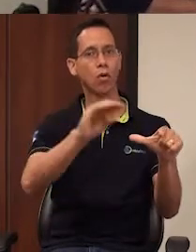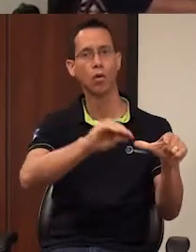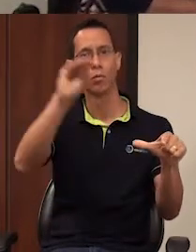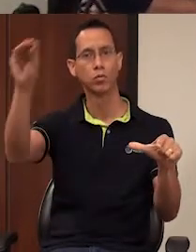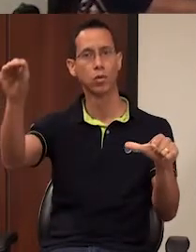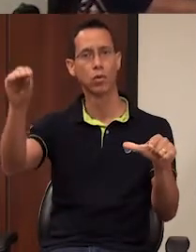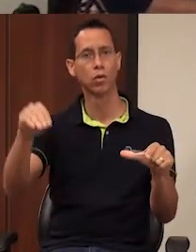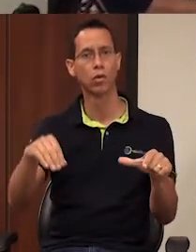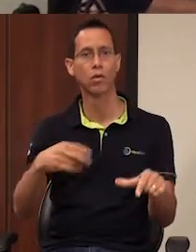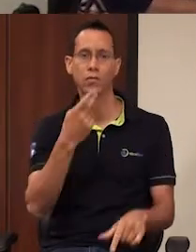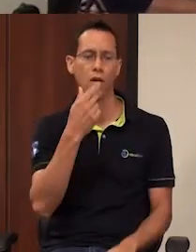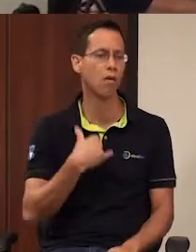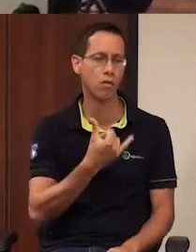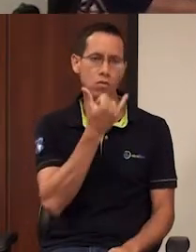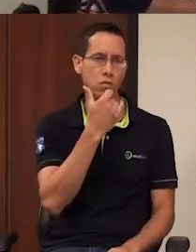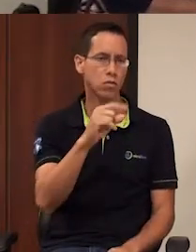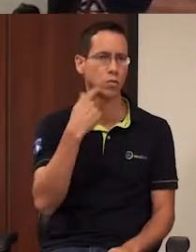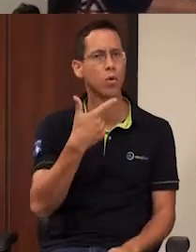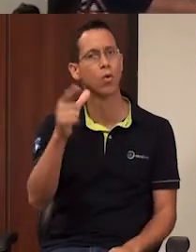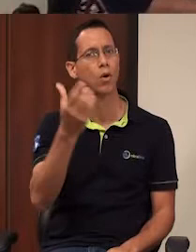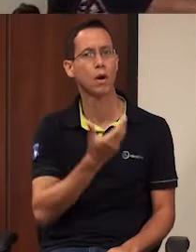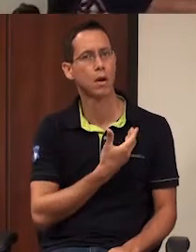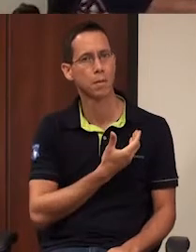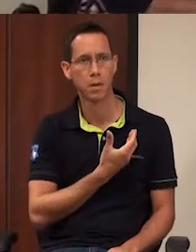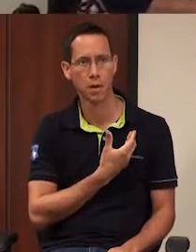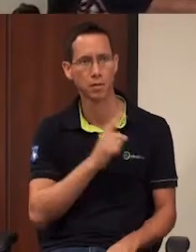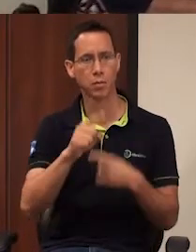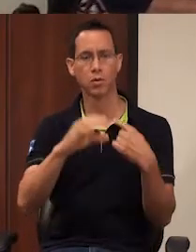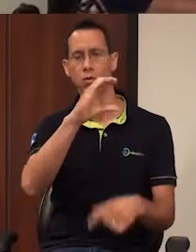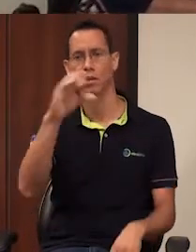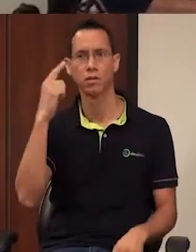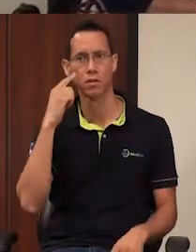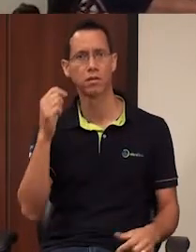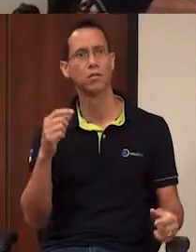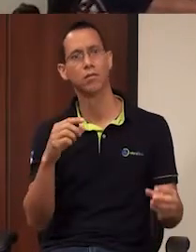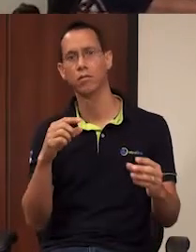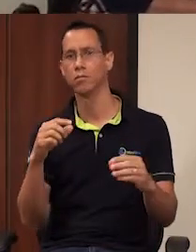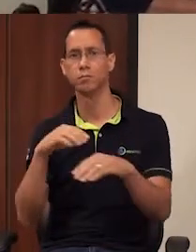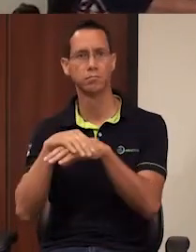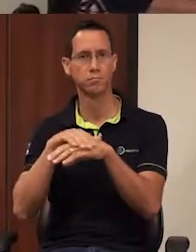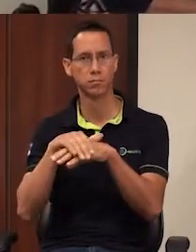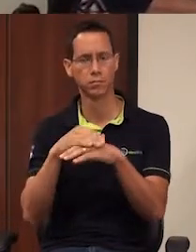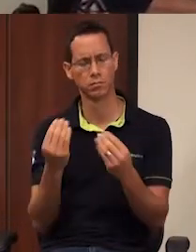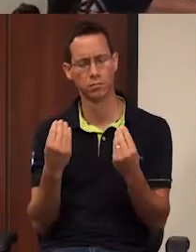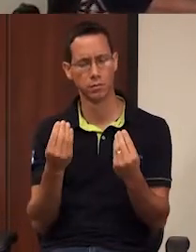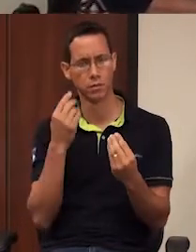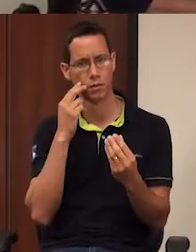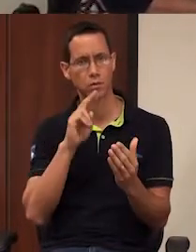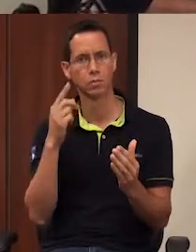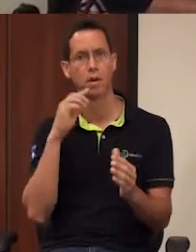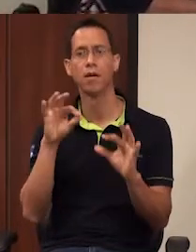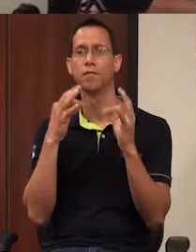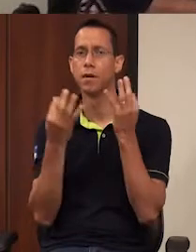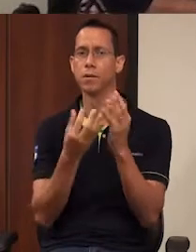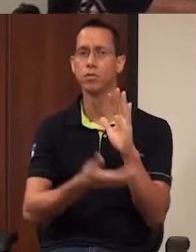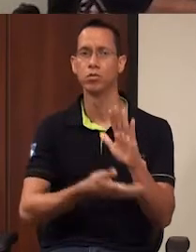sala, e deram uma desculpa de que era por causa de uma amiguinha, a coordenação veio falar comigo. Aí eu falei assim, não é possível, o nome dela não é que a família tirou,